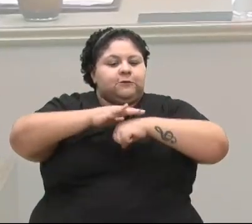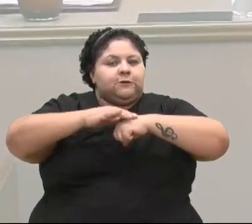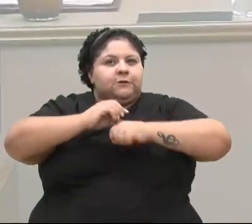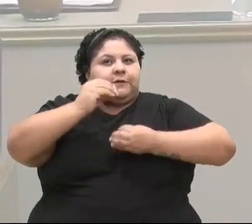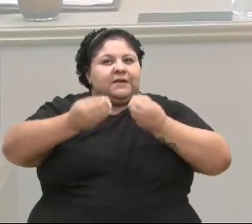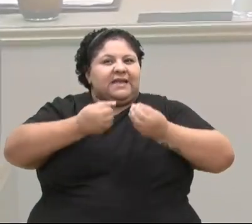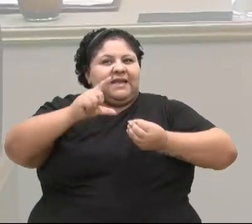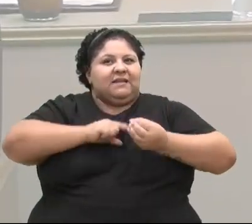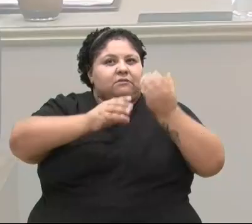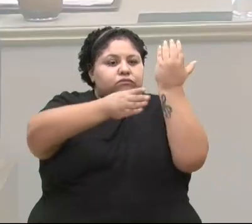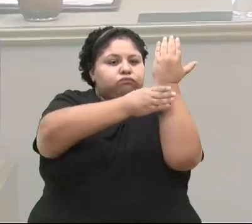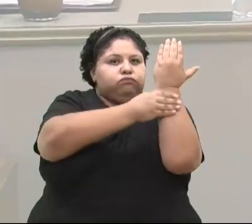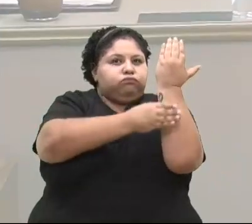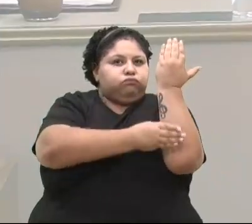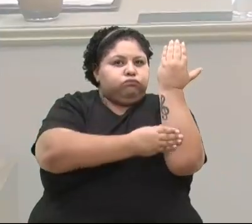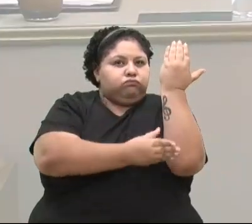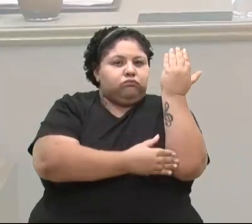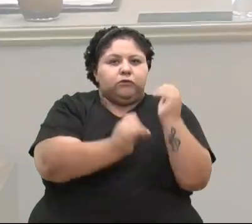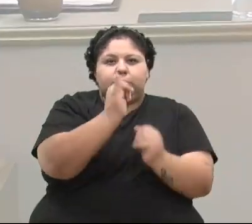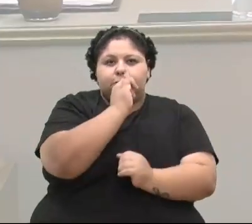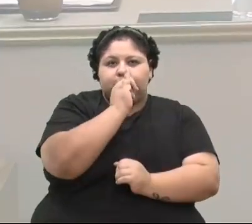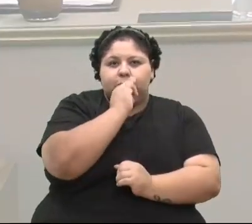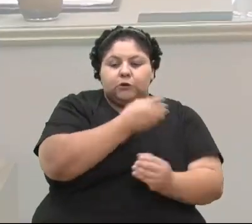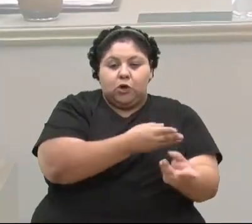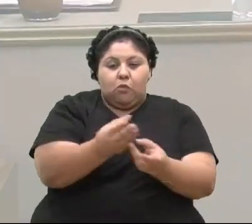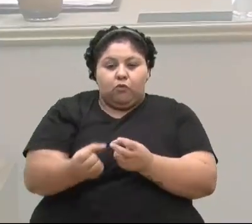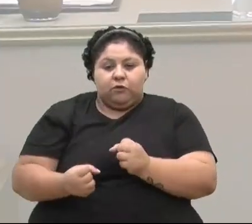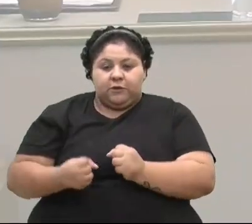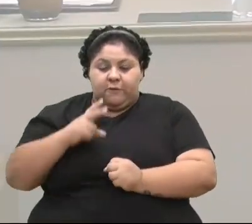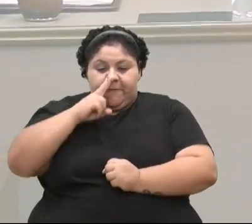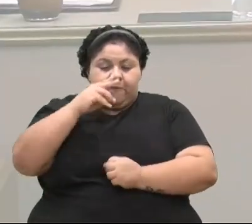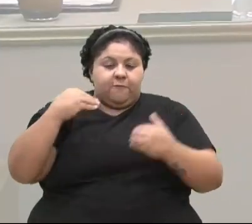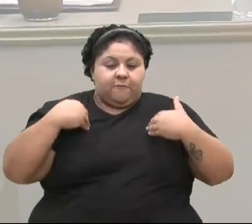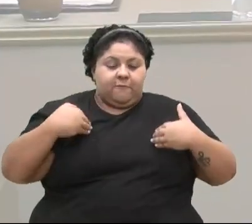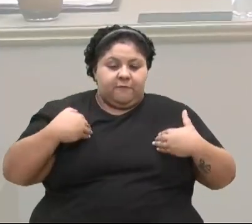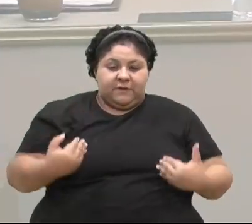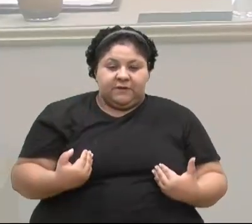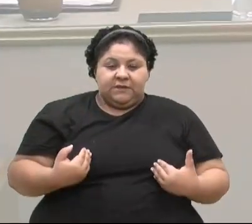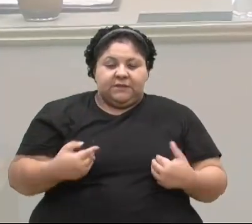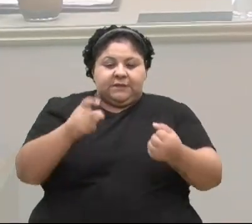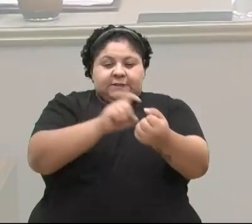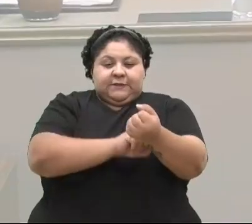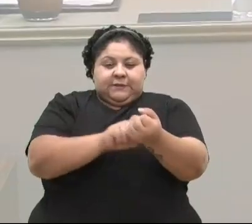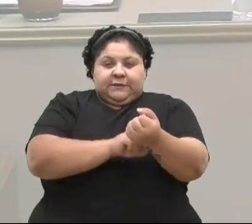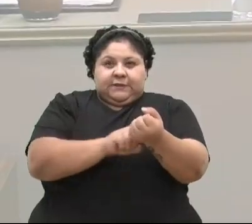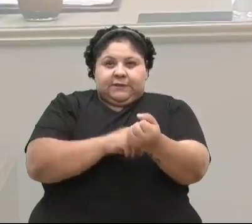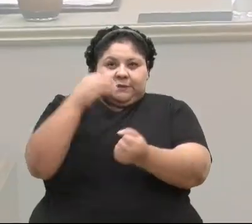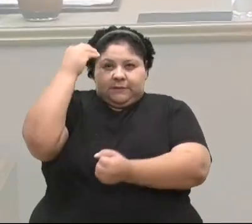fibromialgia. Alguns exemplos são excesso de esforço físico, estresse emocional, alguma